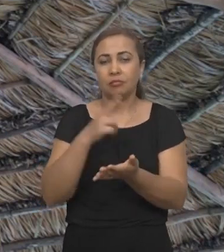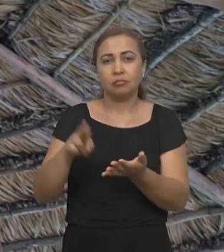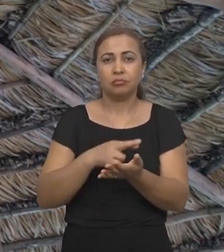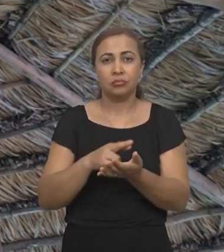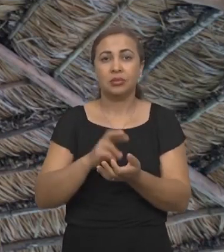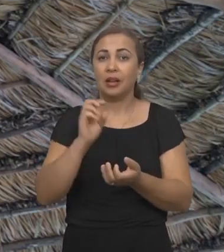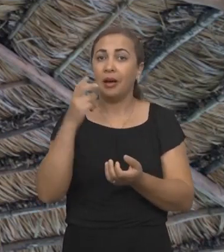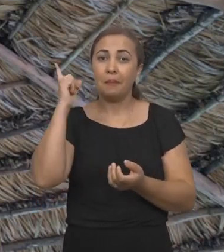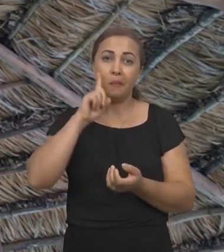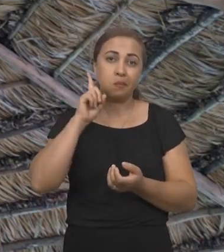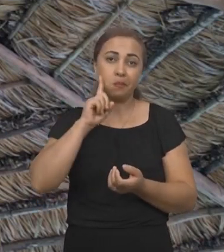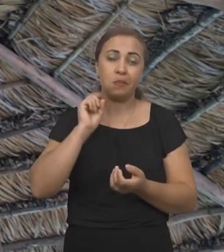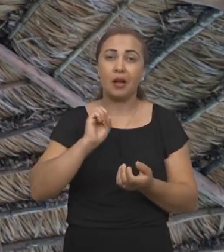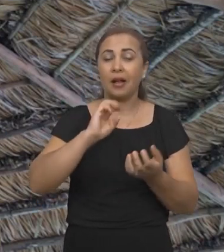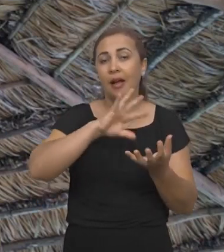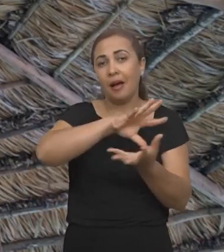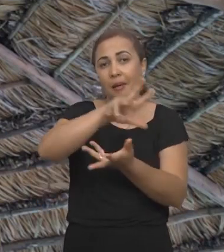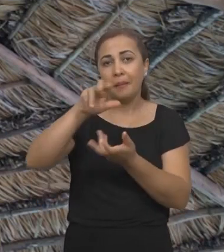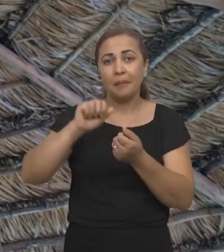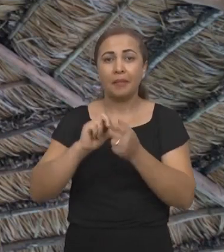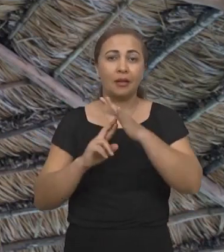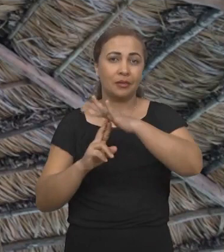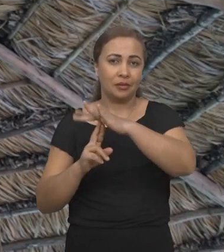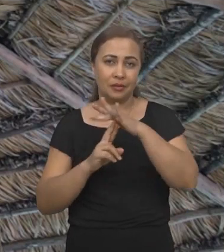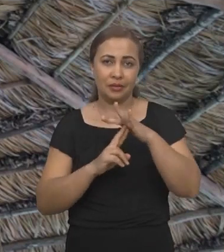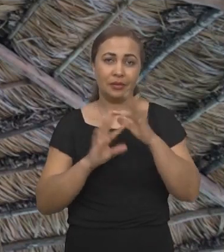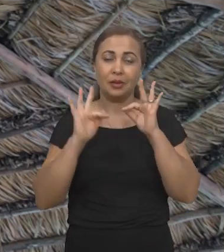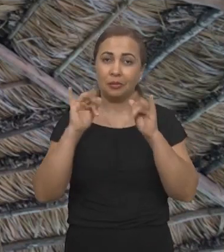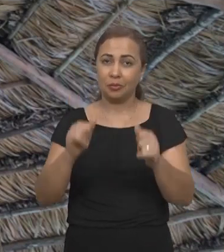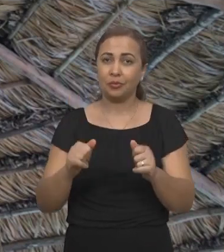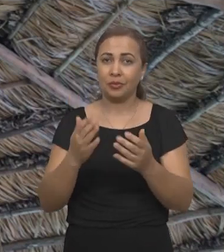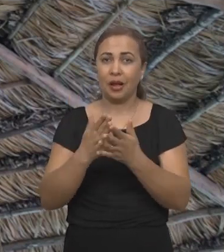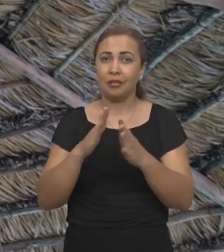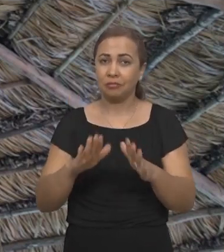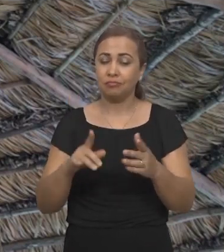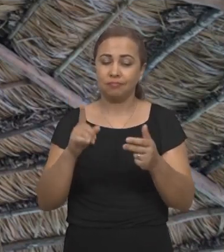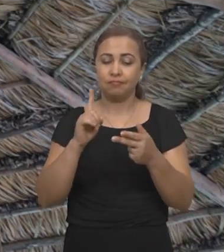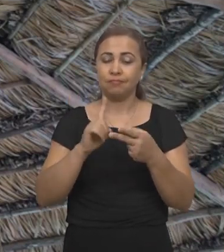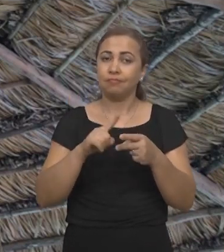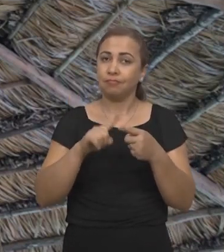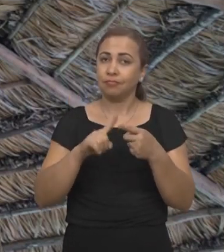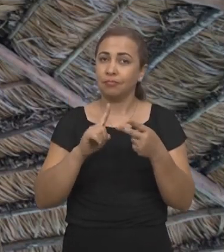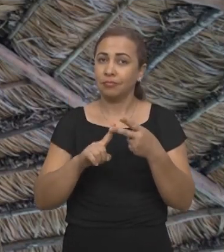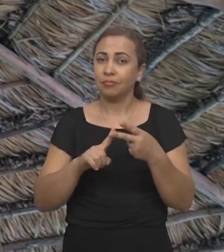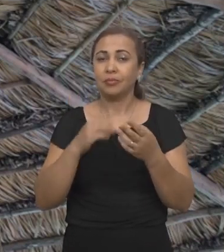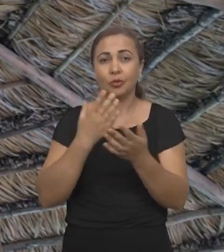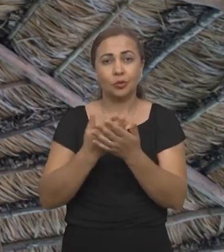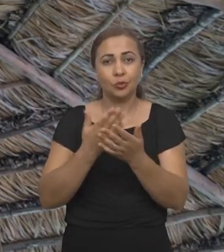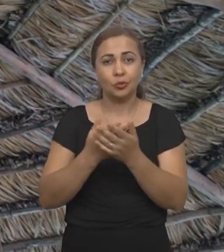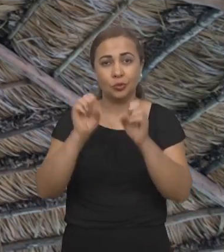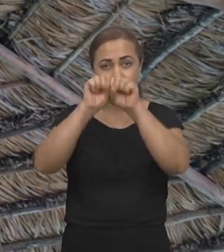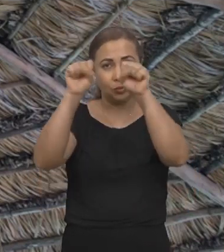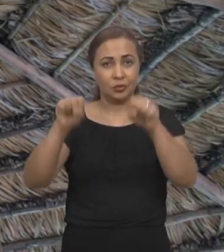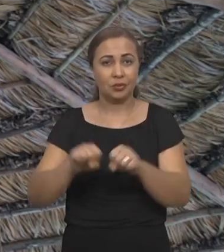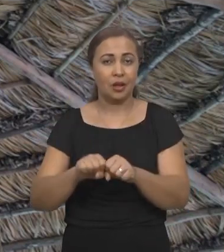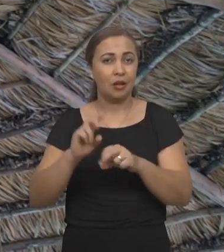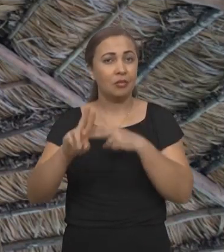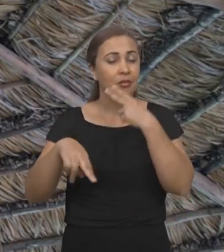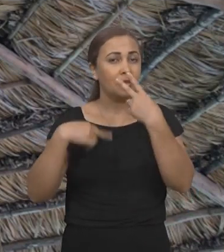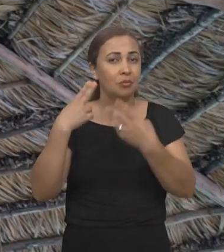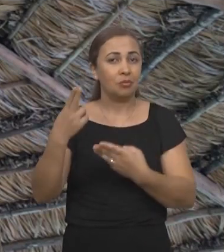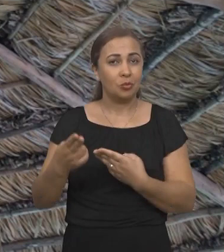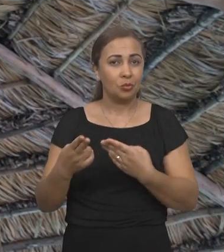na revista Ibero-Americana de Ciências Ambientais. E, por fim, terminada a primeira etapa de estudo de revisão sistemática